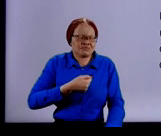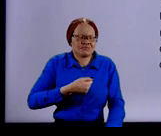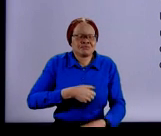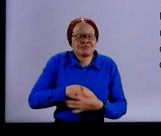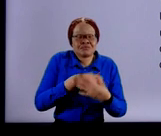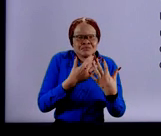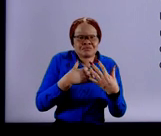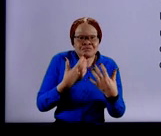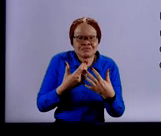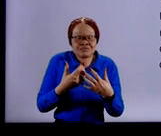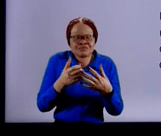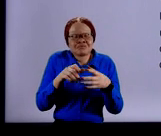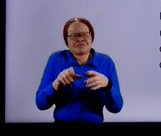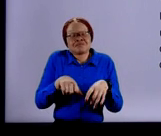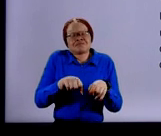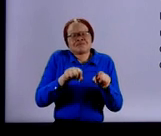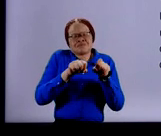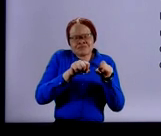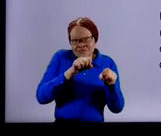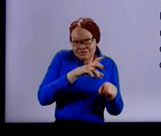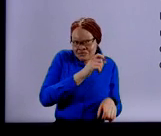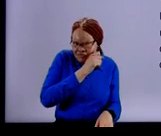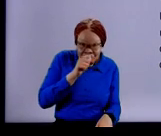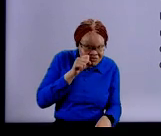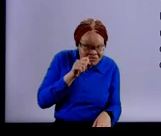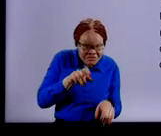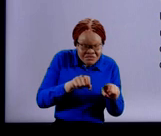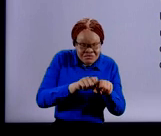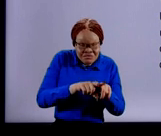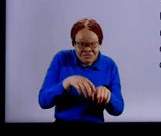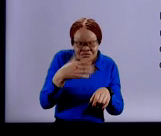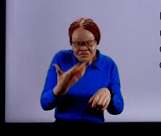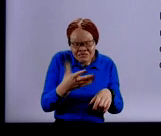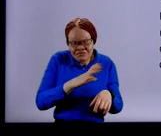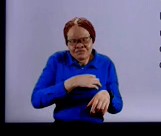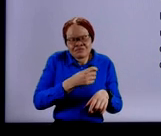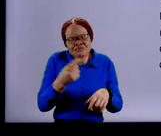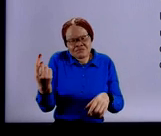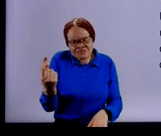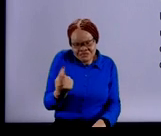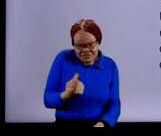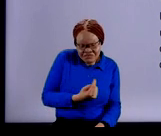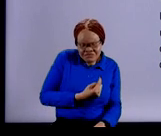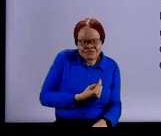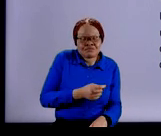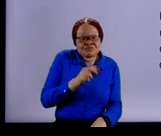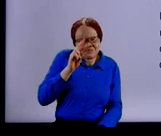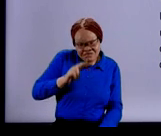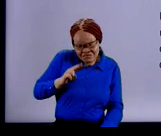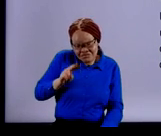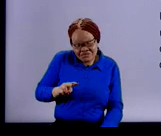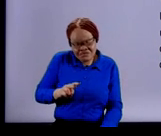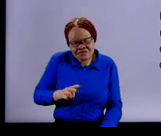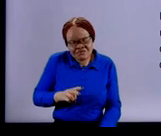um pelo dia o primo do rato do campo que morava na cidade vem passar uns